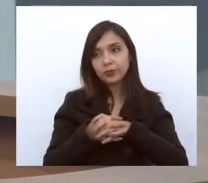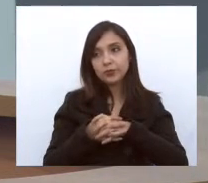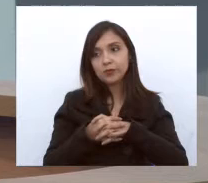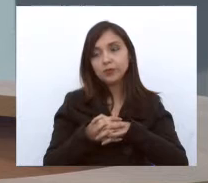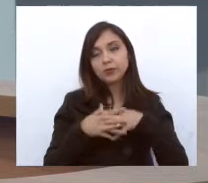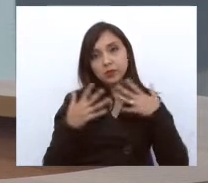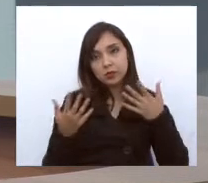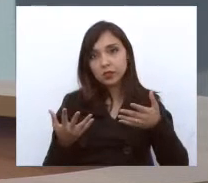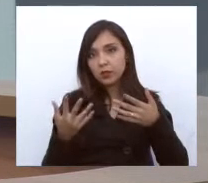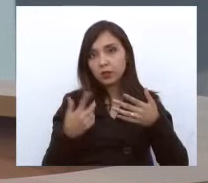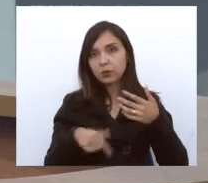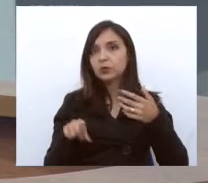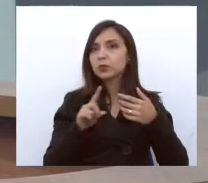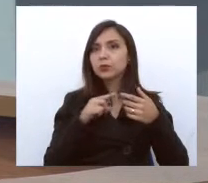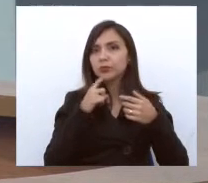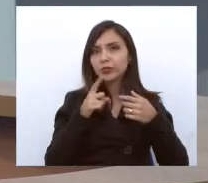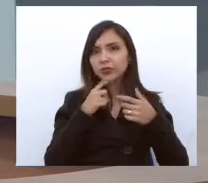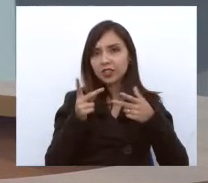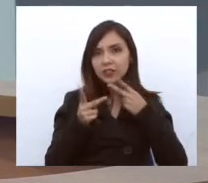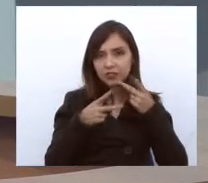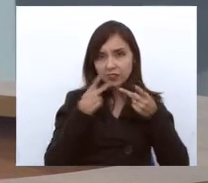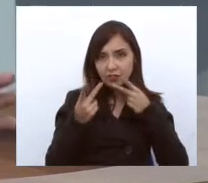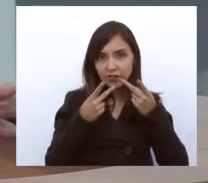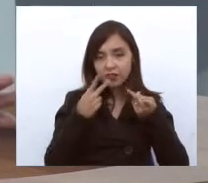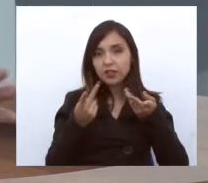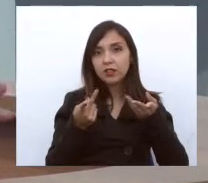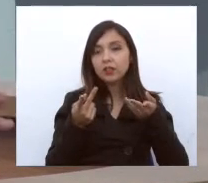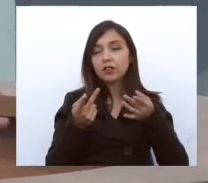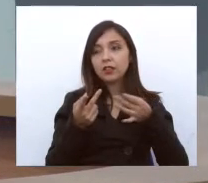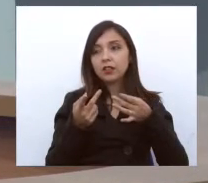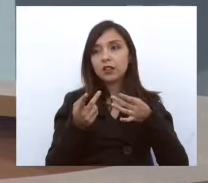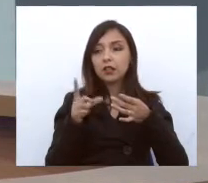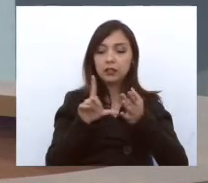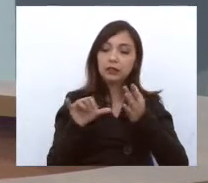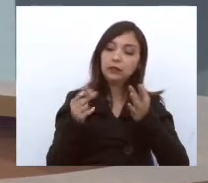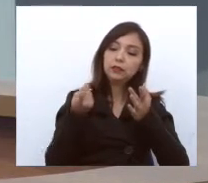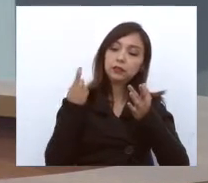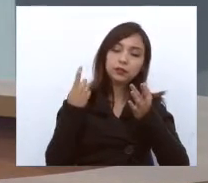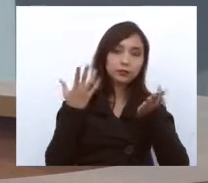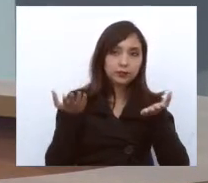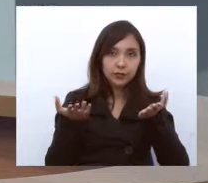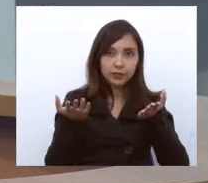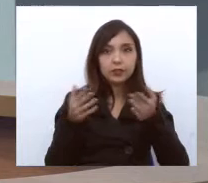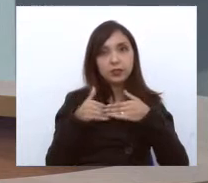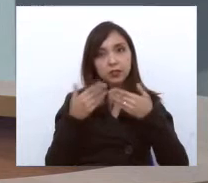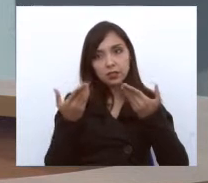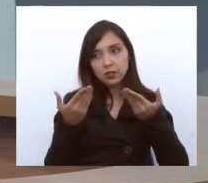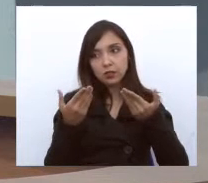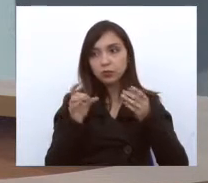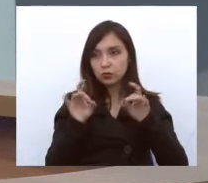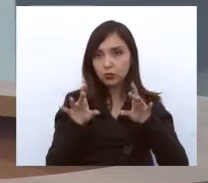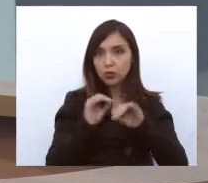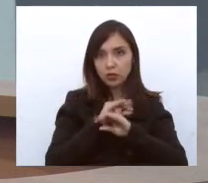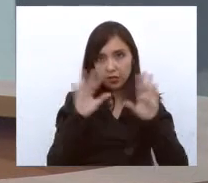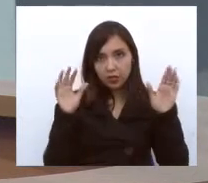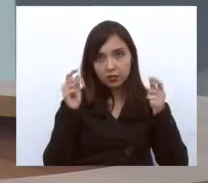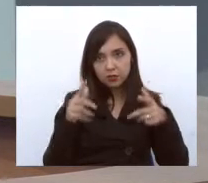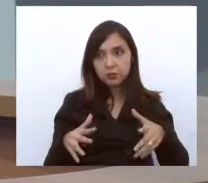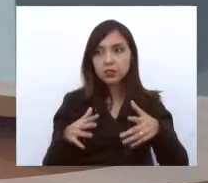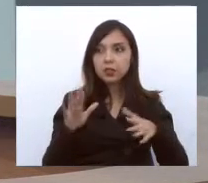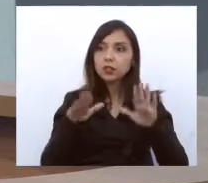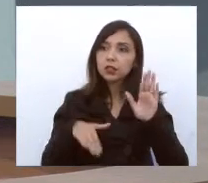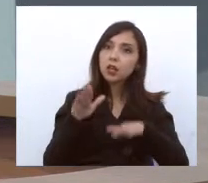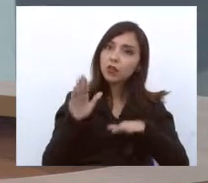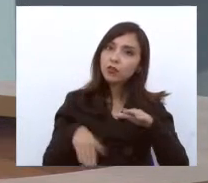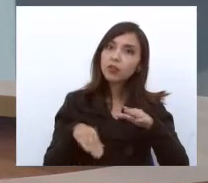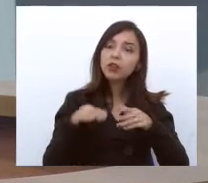então, portanto, não há de se falar que prevalece a lei anterior. Então, portanto, apenas para deixar claro que talvez